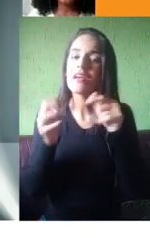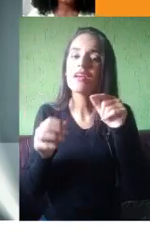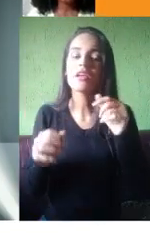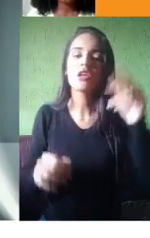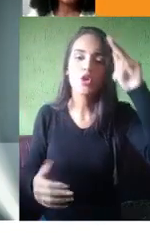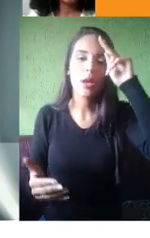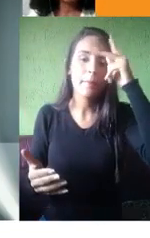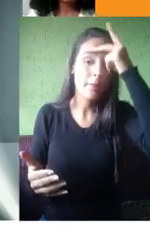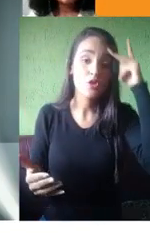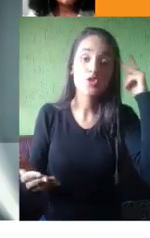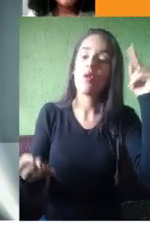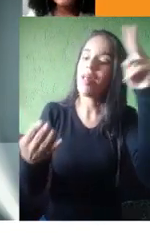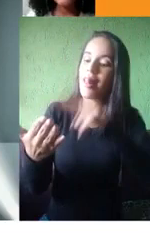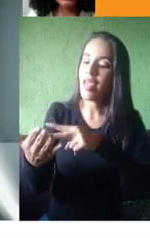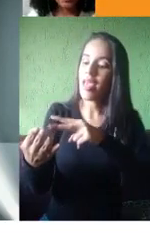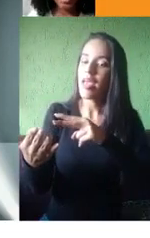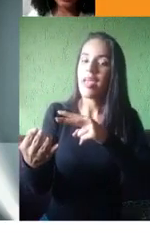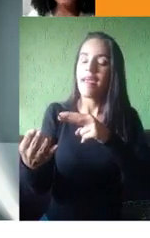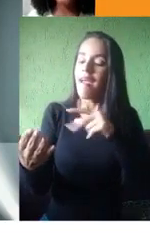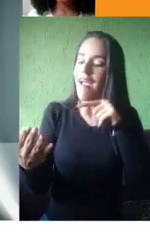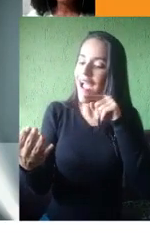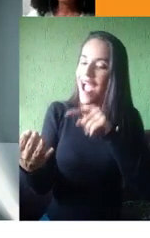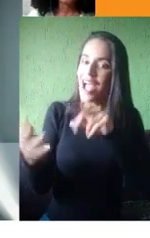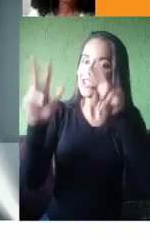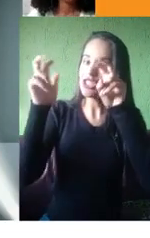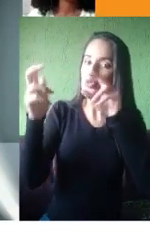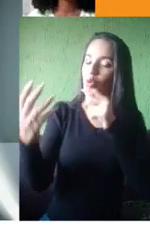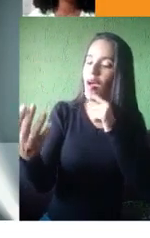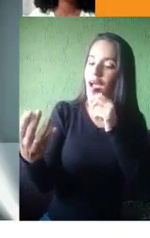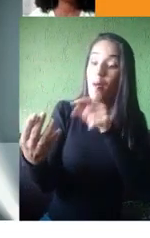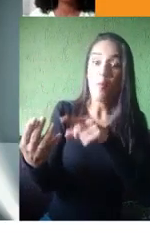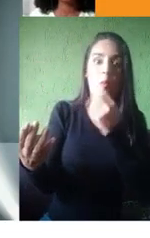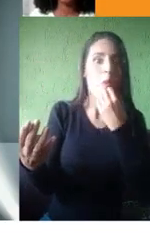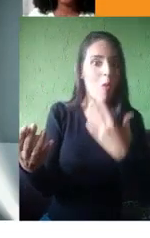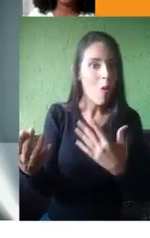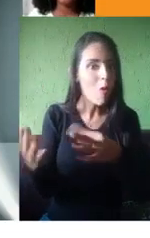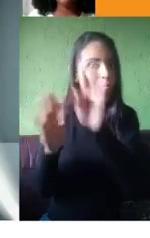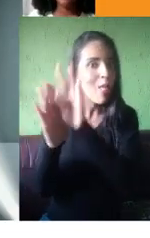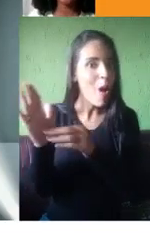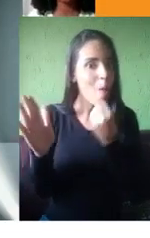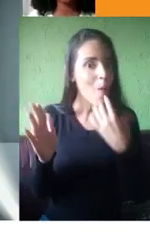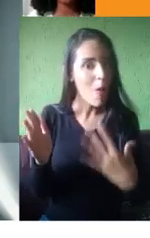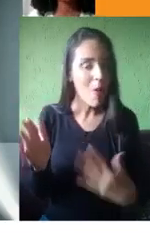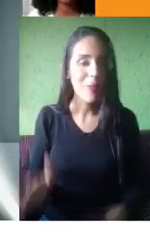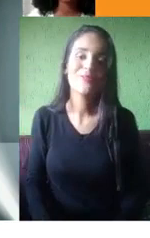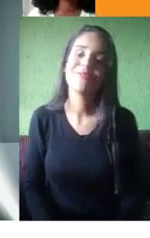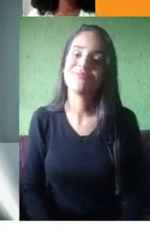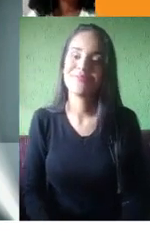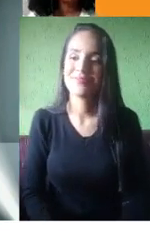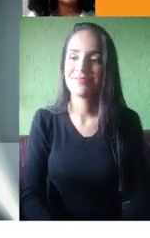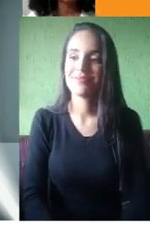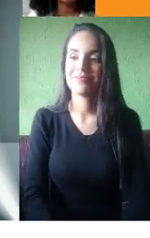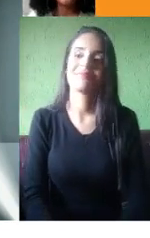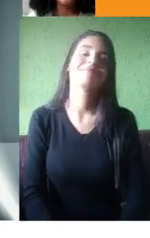E fazer com que esse leitor se interesse pelo texto. Esse resumo, por exemplo, que ele faz do texto é um